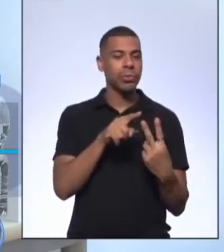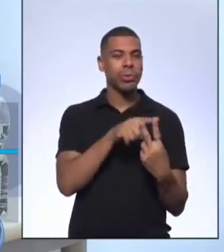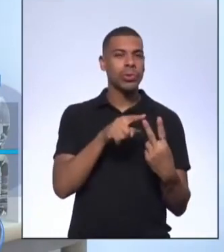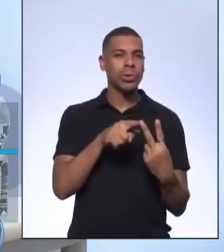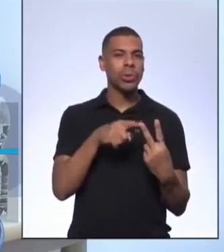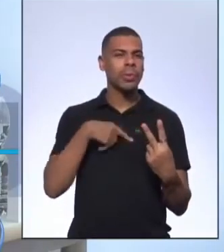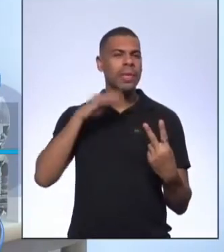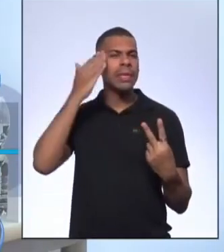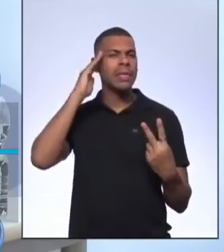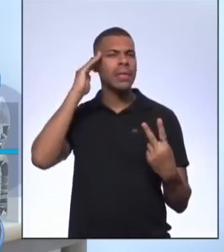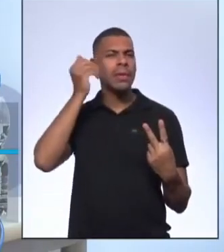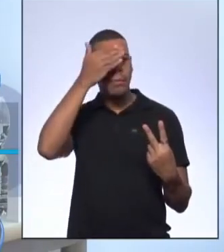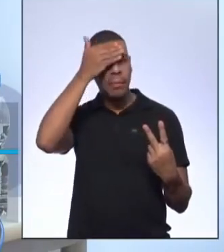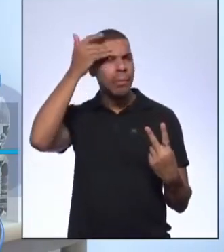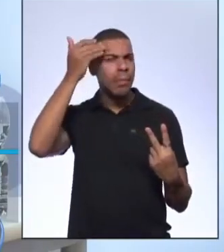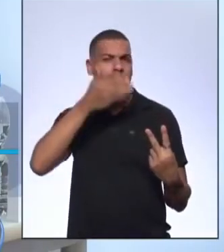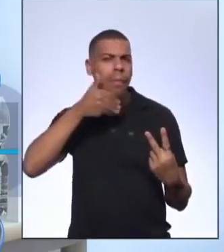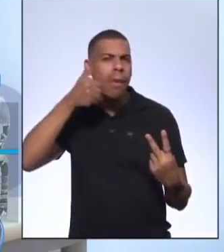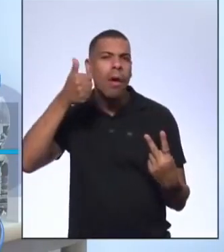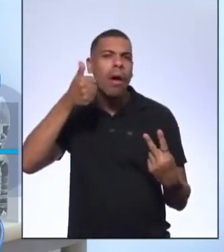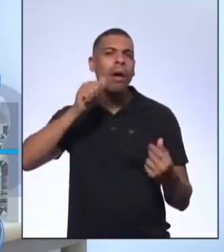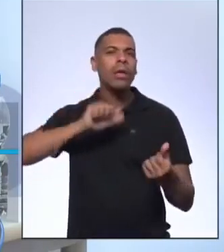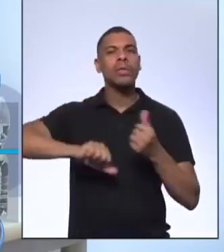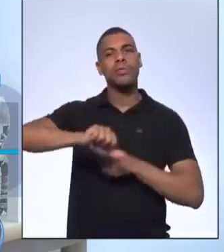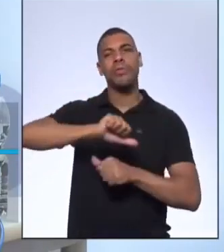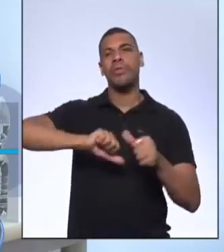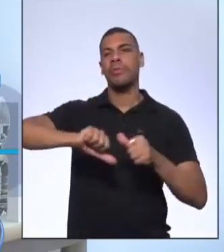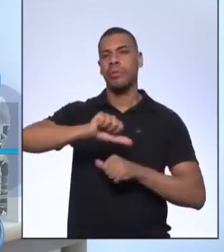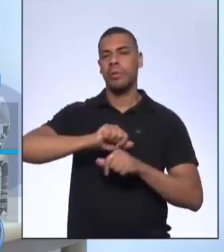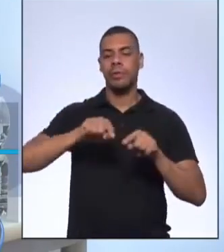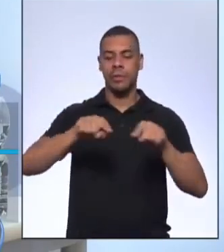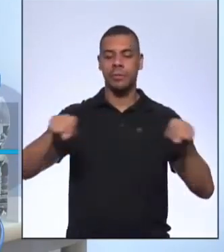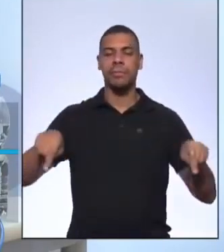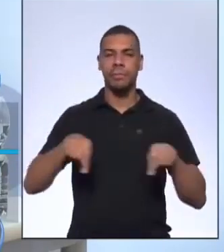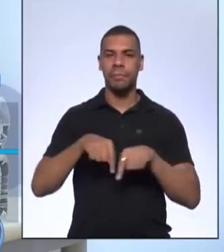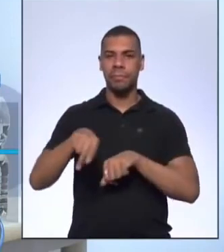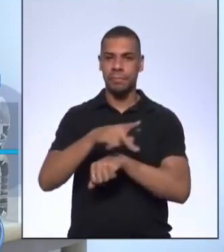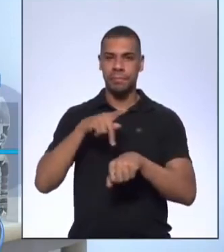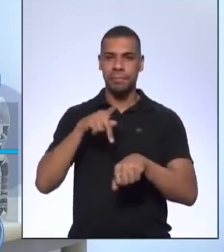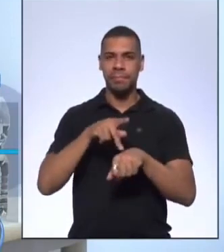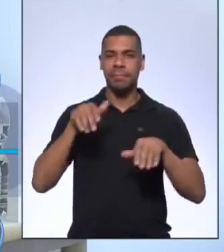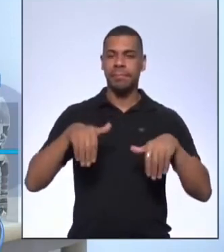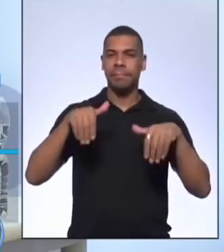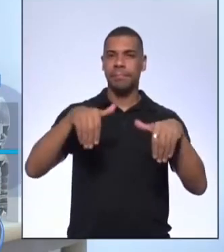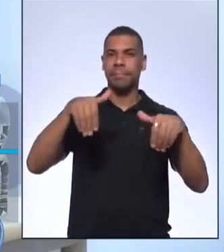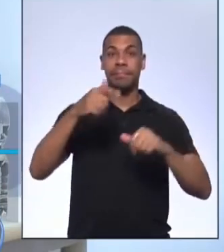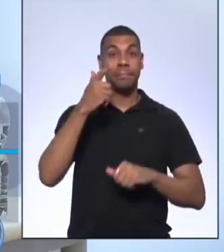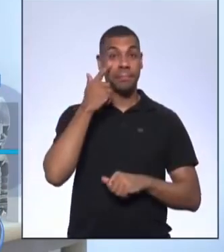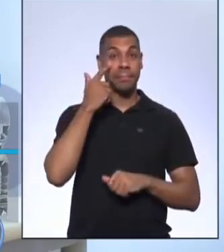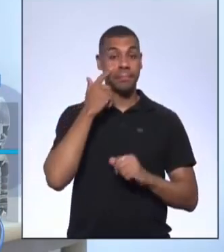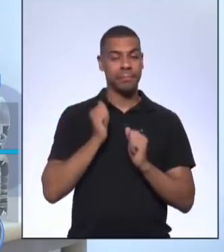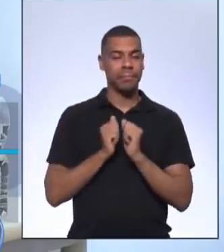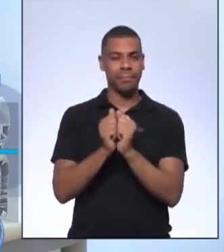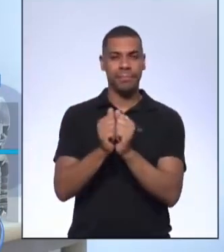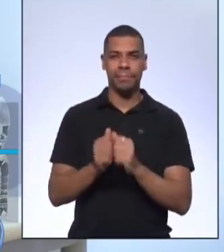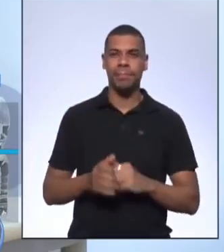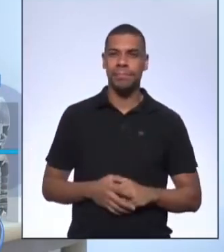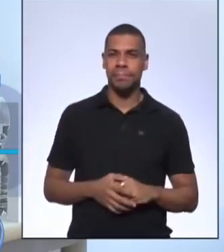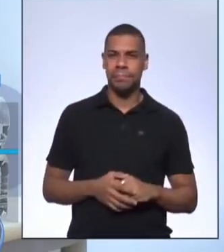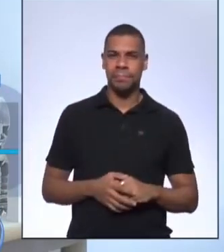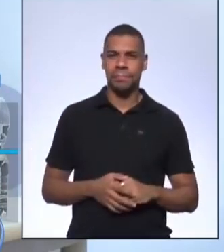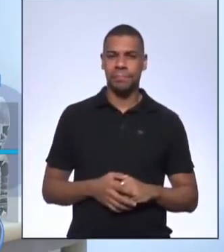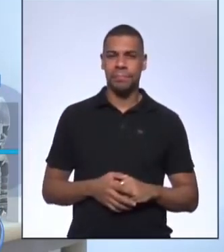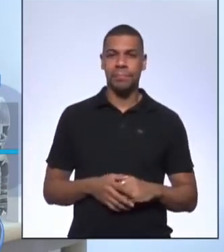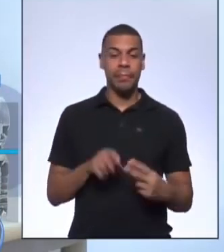momentos para entender um pouco mais essa questão das transformações territoriais na Austrália. Então, acompanhem conosco. Então, são